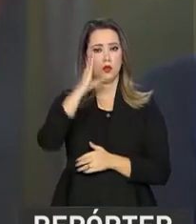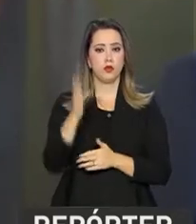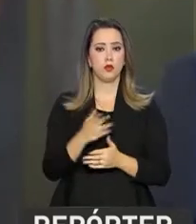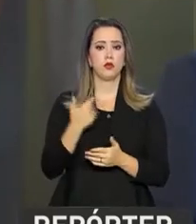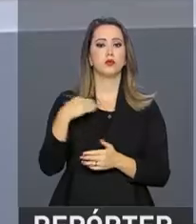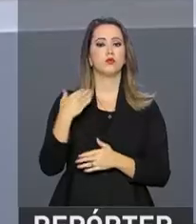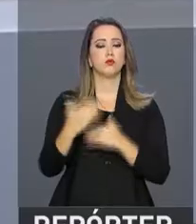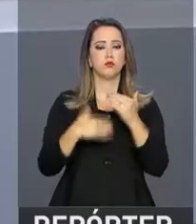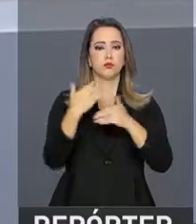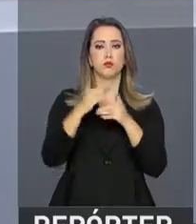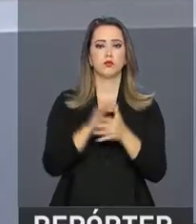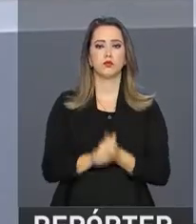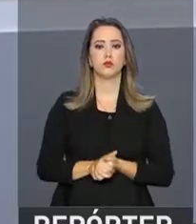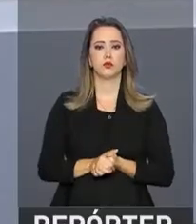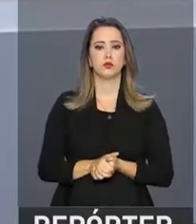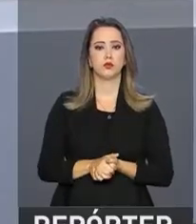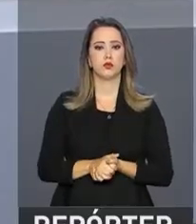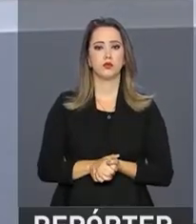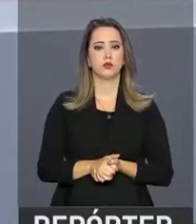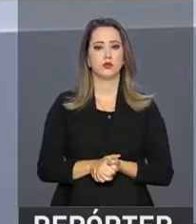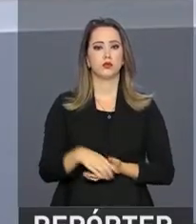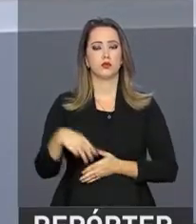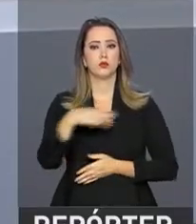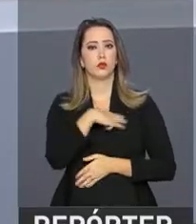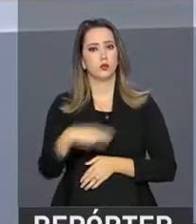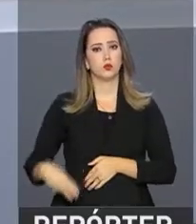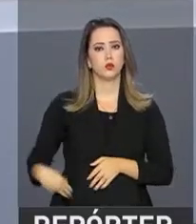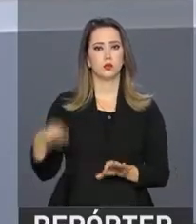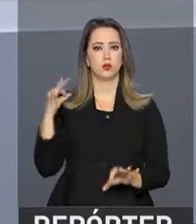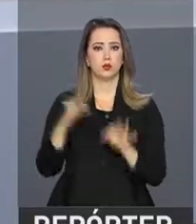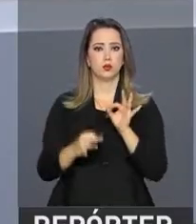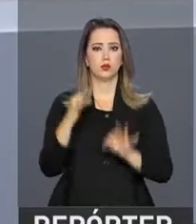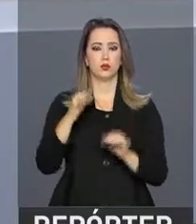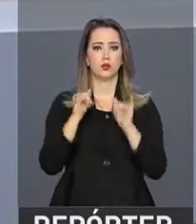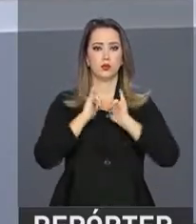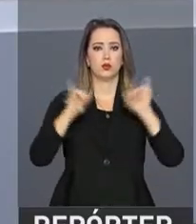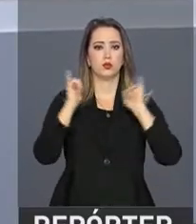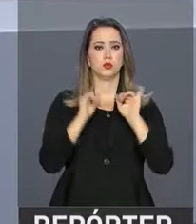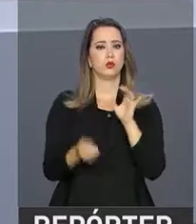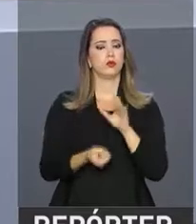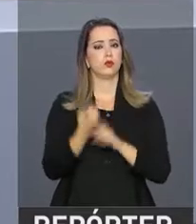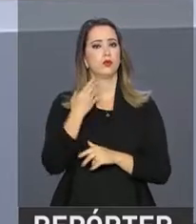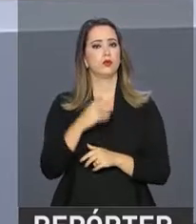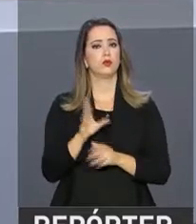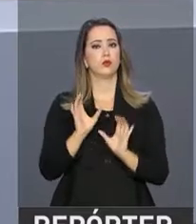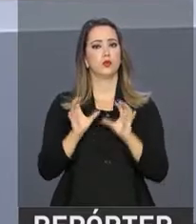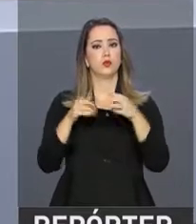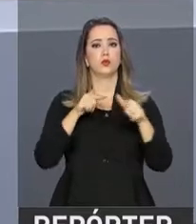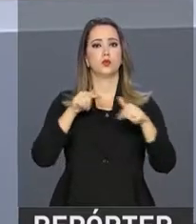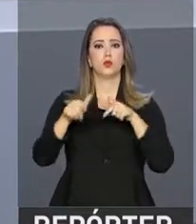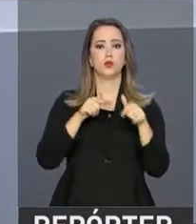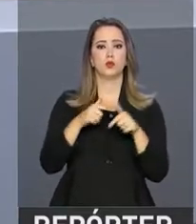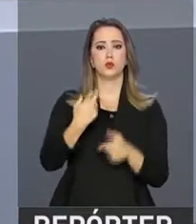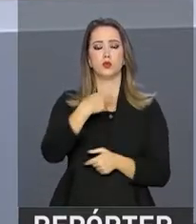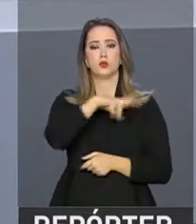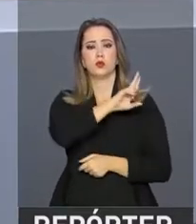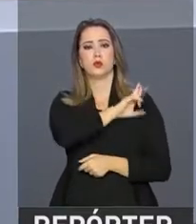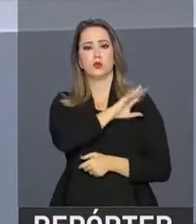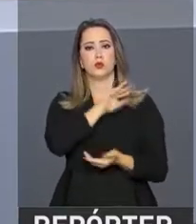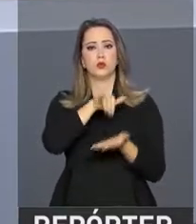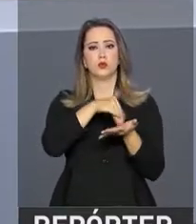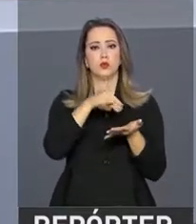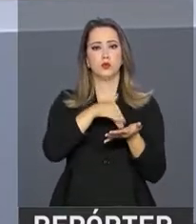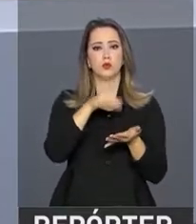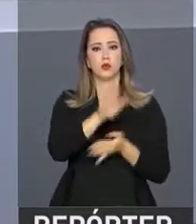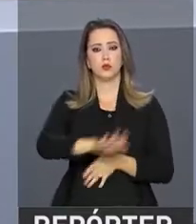pujante o ministro da justiça torquato jardim anunciou a criação de uma força tarefa com representantes da secretaria